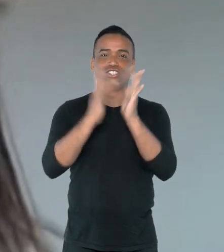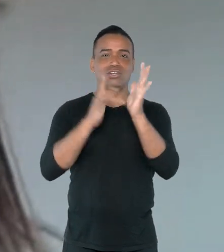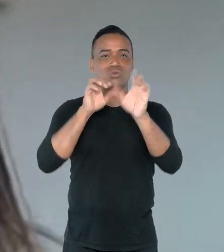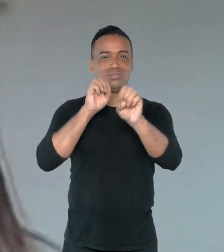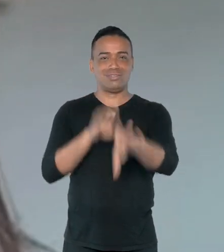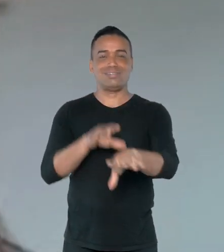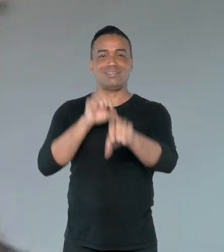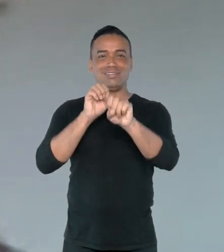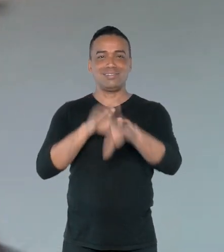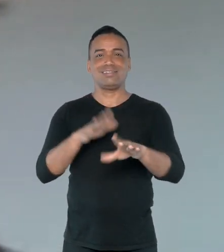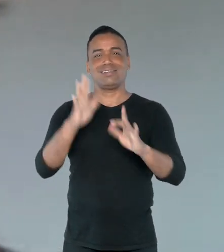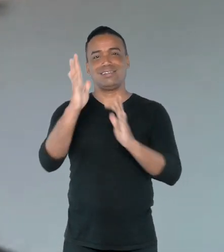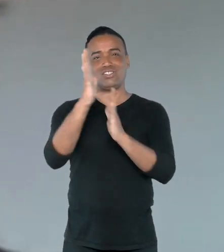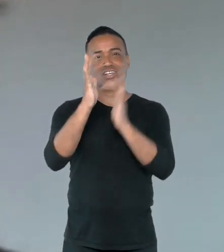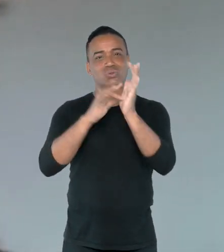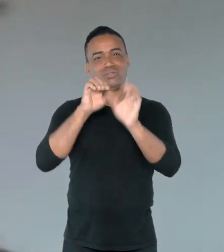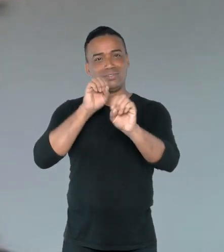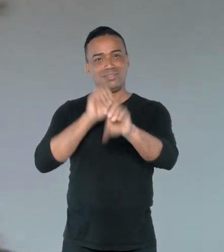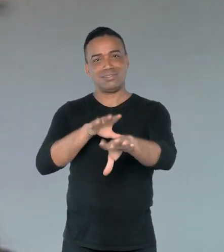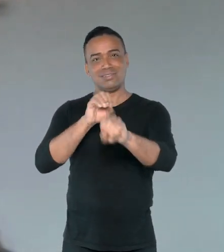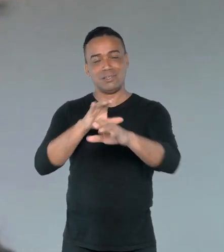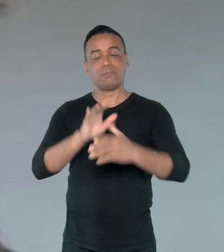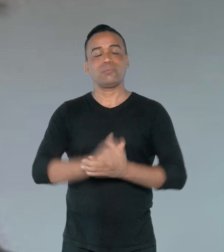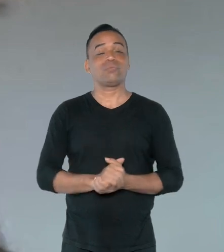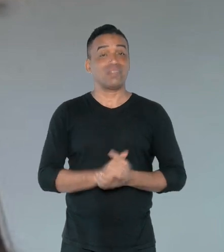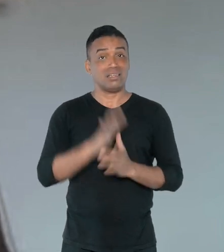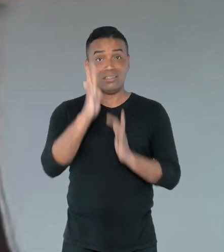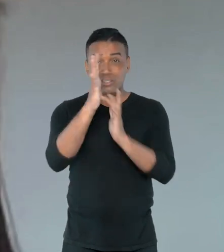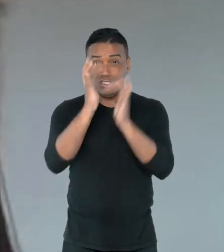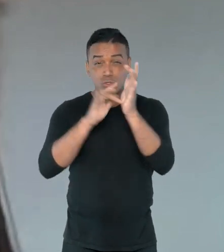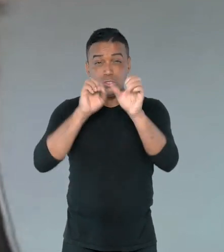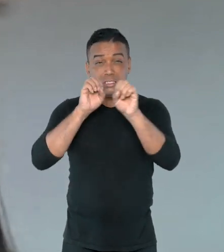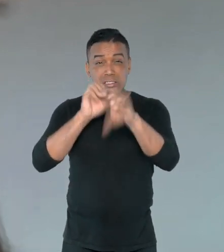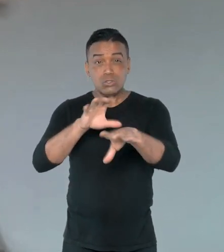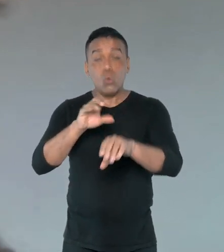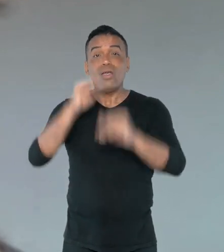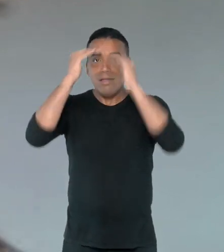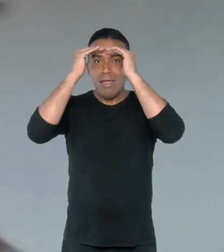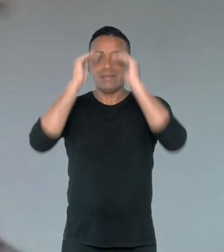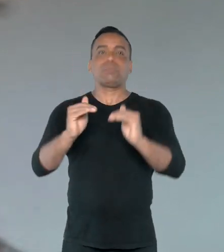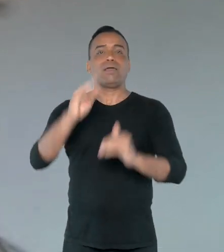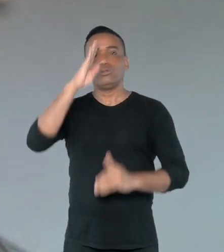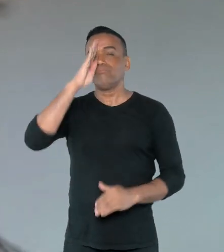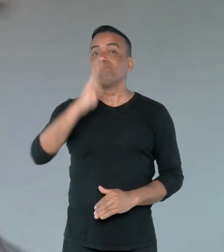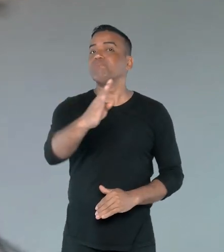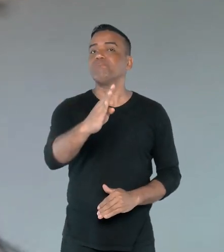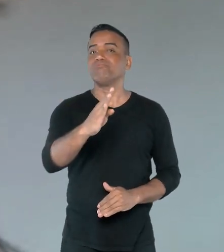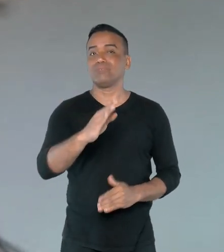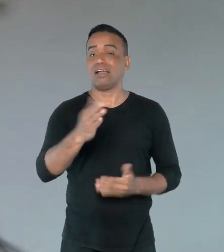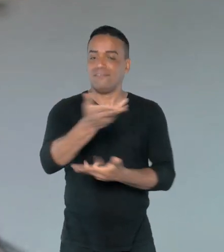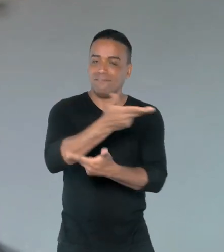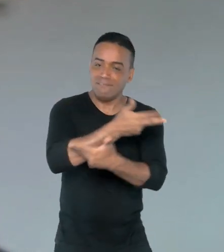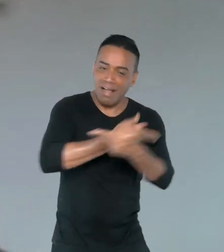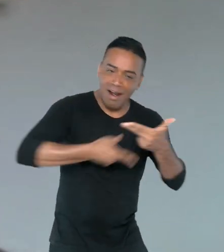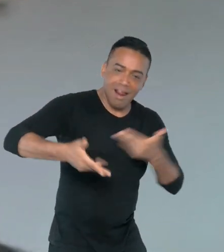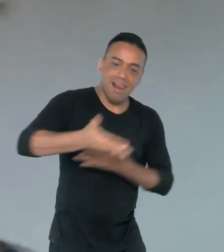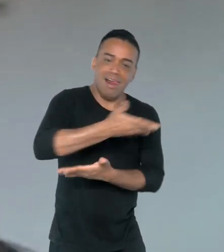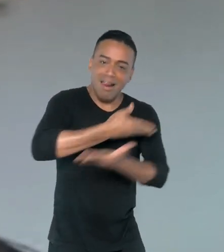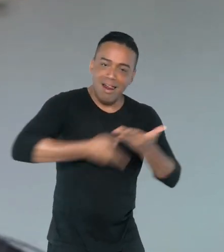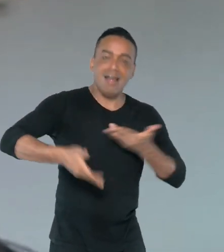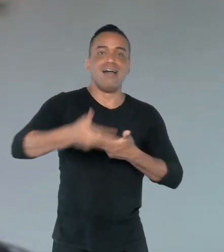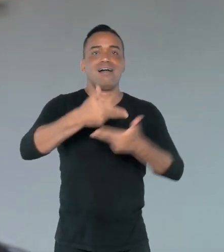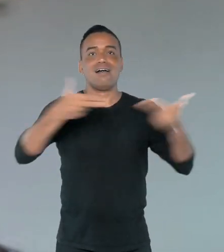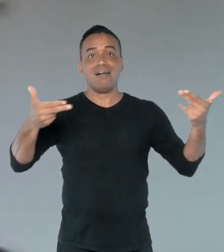pregava, né? Que a mensagem dele sempre foi de respeito às diversidades, sempre foi